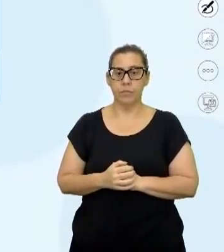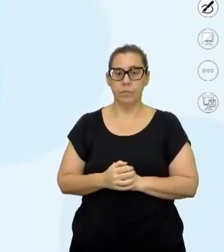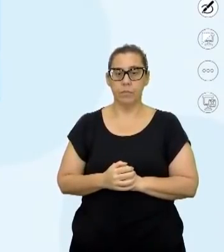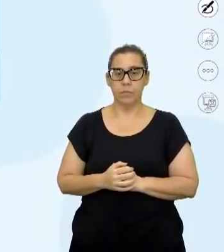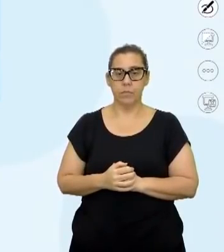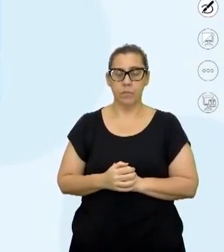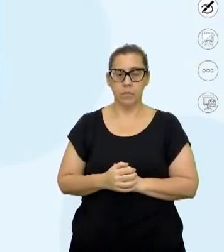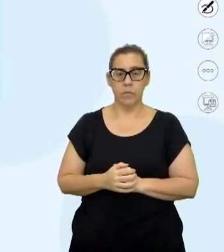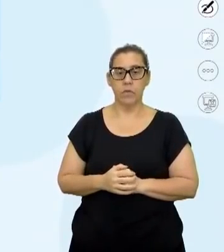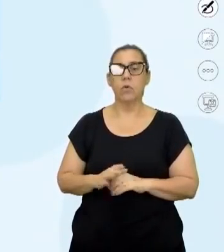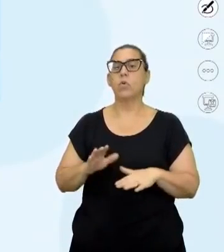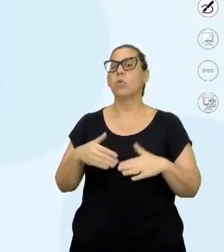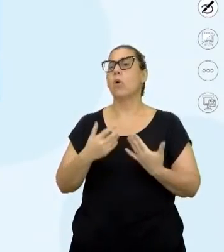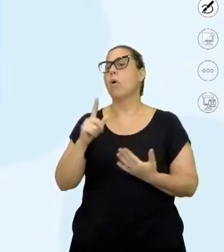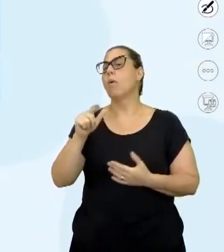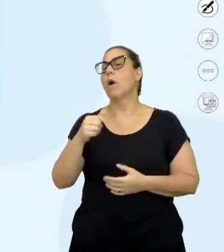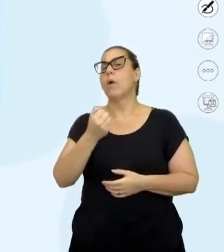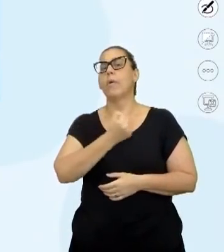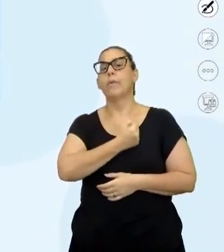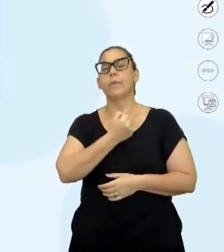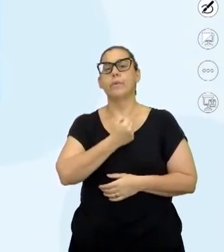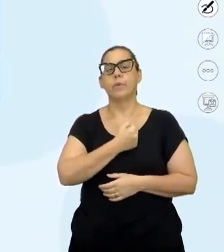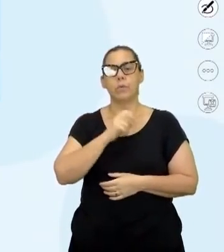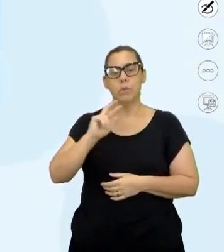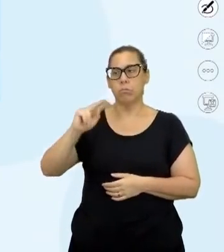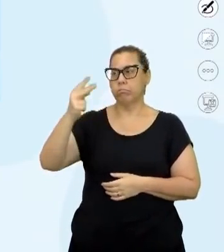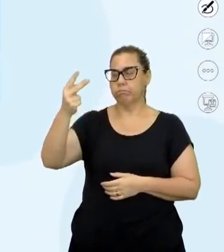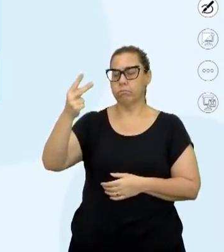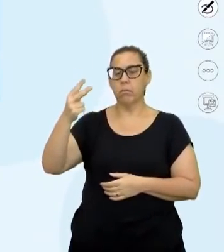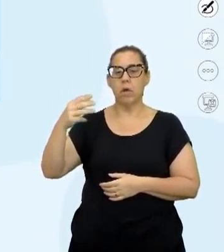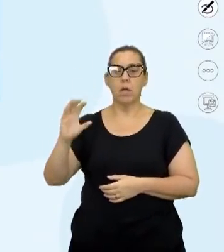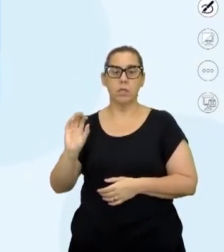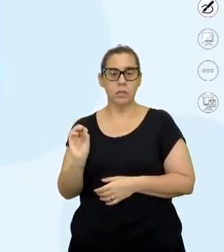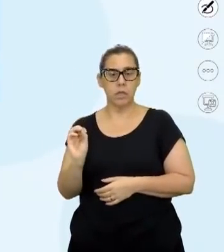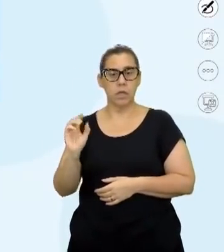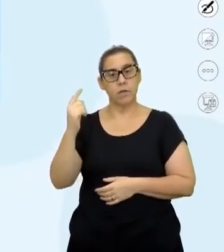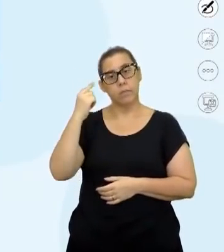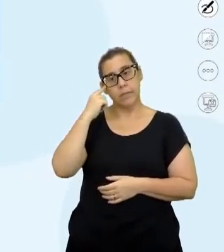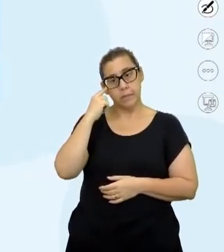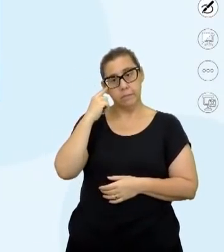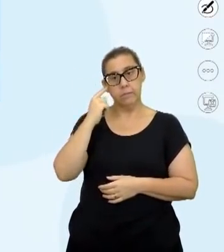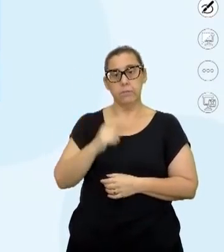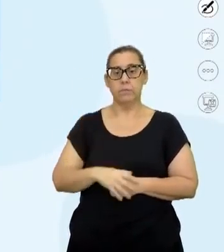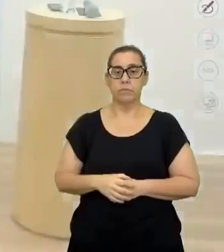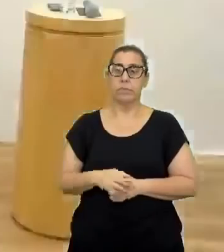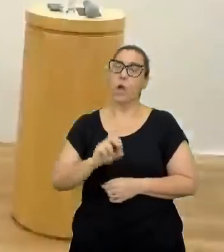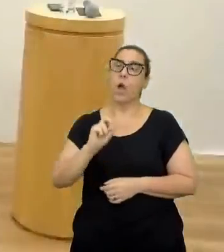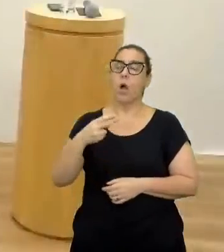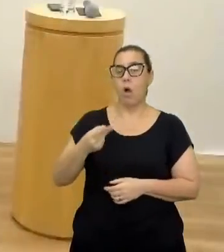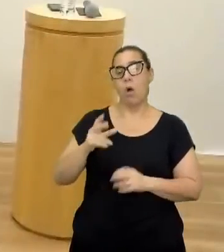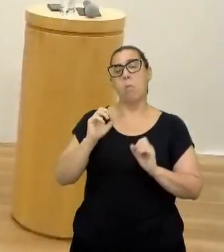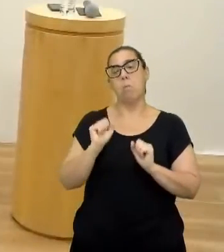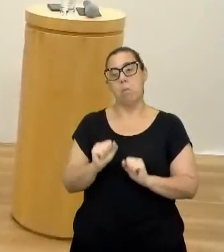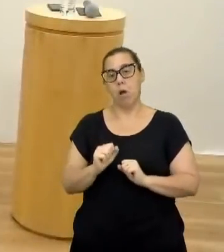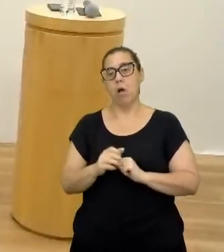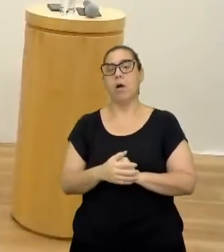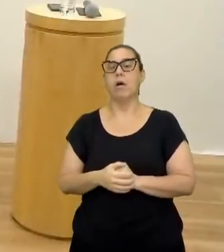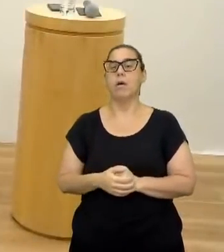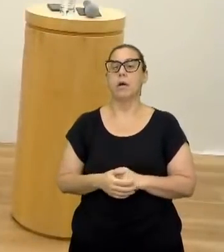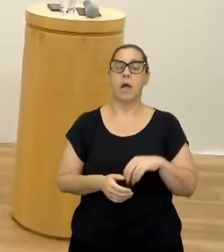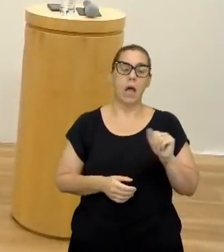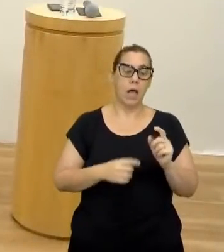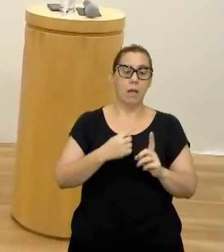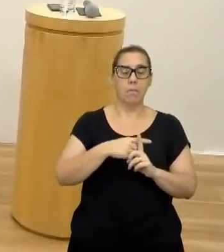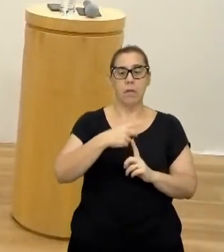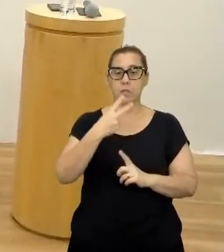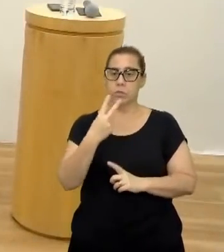que dá 0. Qual é o número que elevado ao quadrado dá 0? Eu vou pensar assim, né? Ou a gente pode escrever assim, ó, A